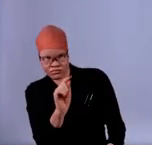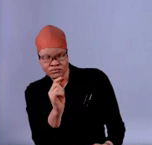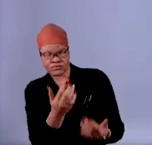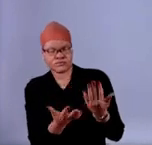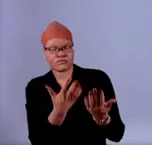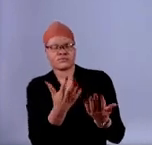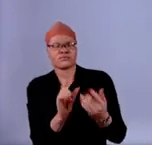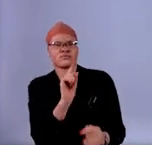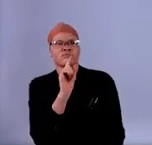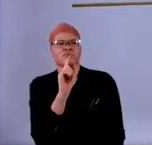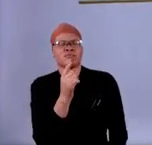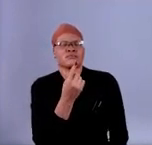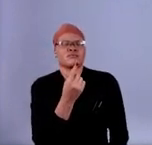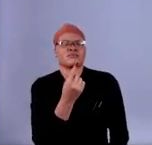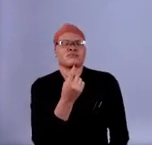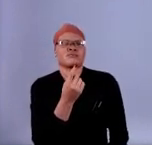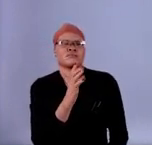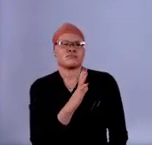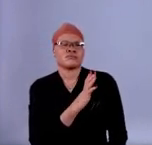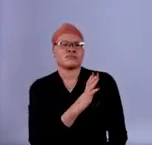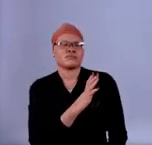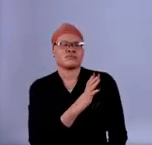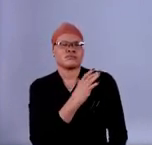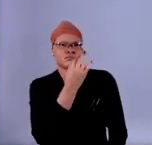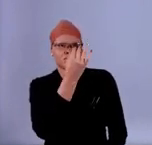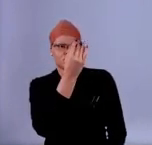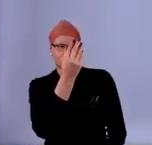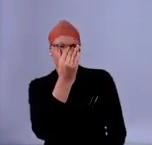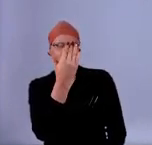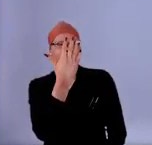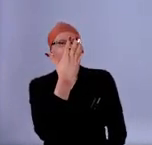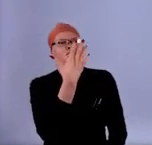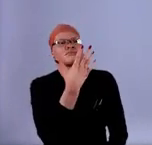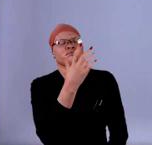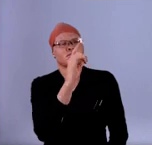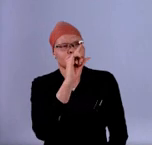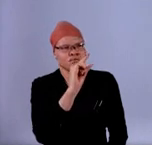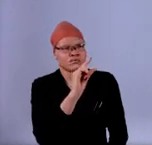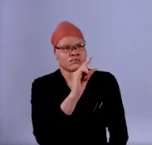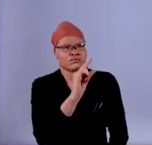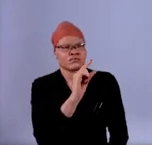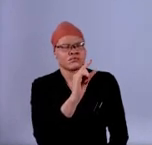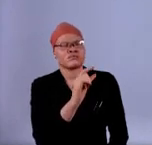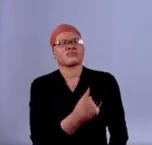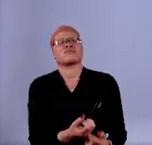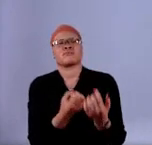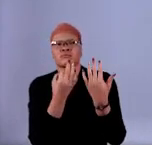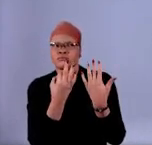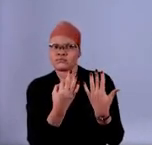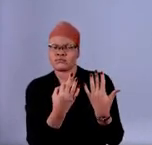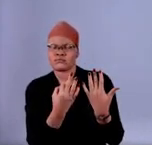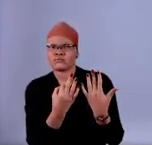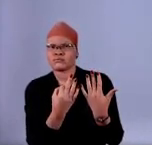por exemplo para a primeira fração temos o numerador é cinco que é menor que